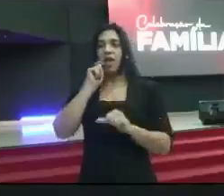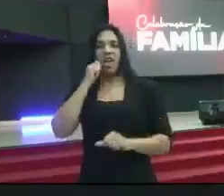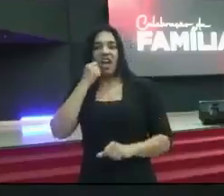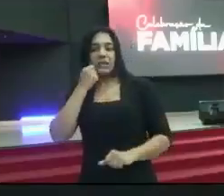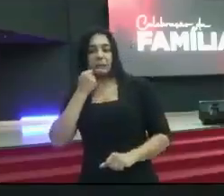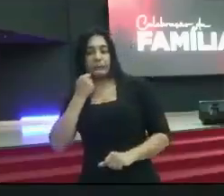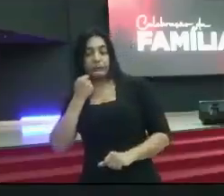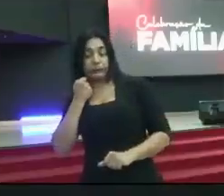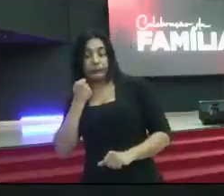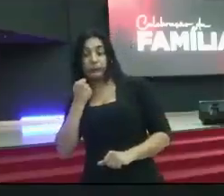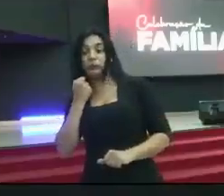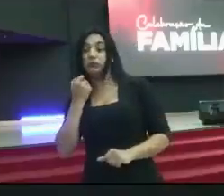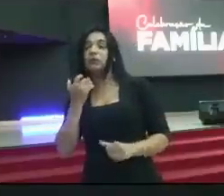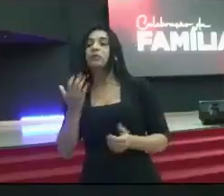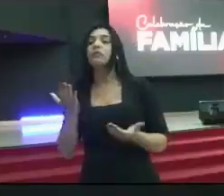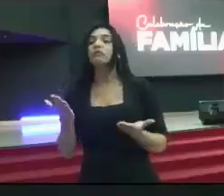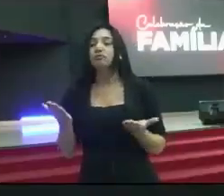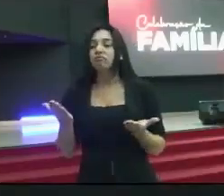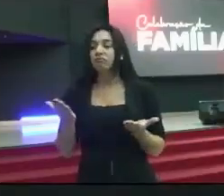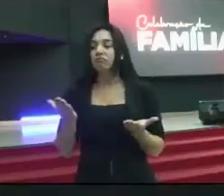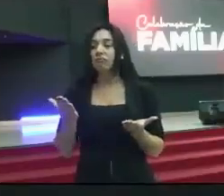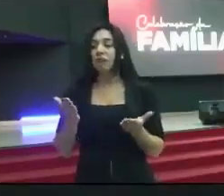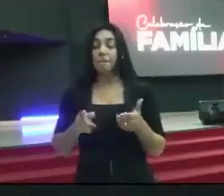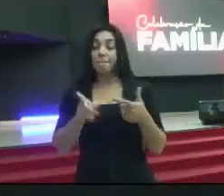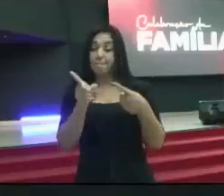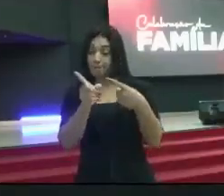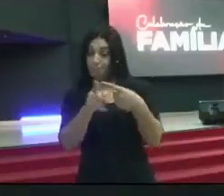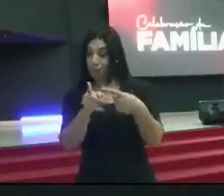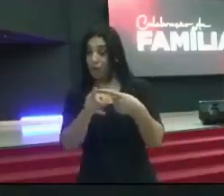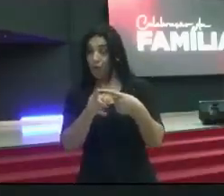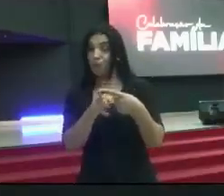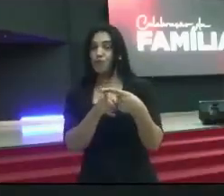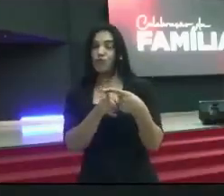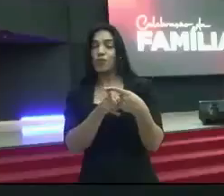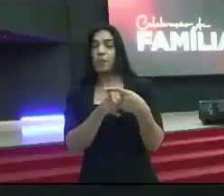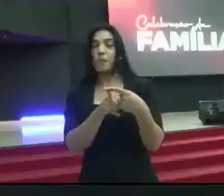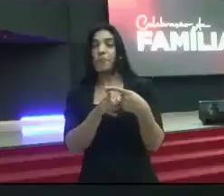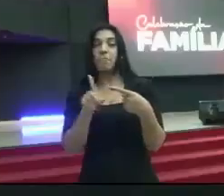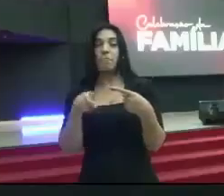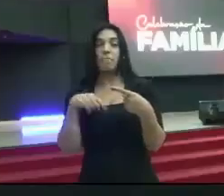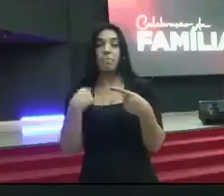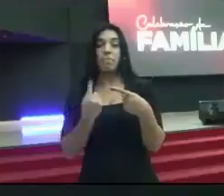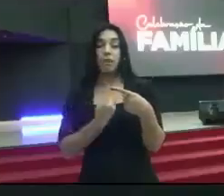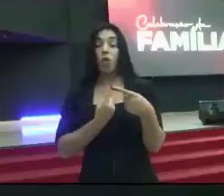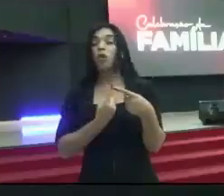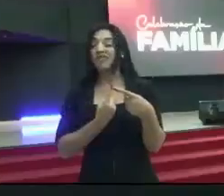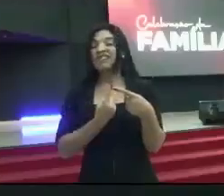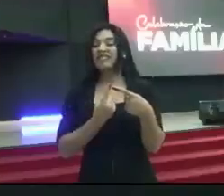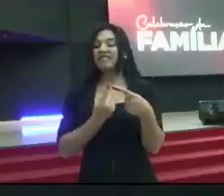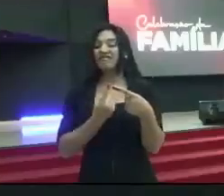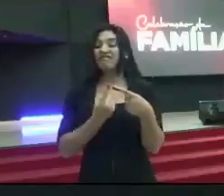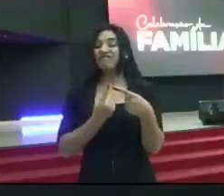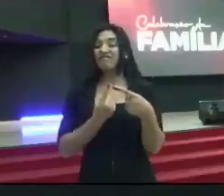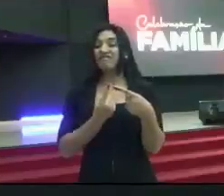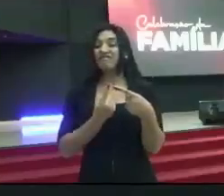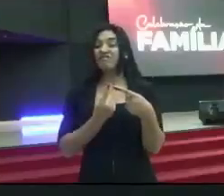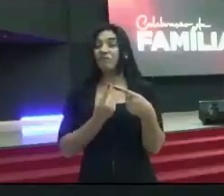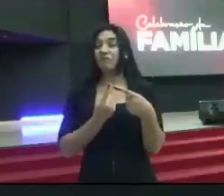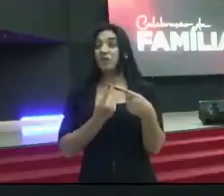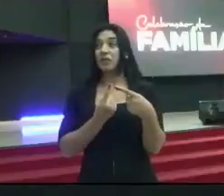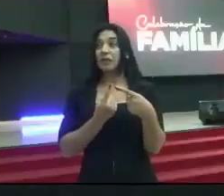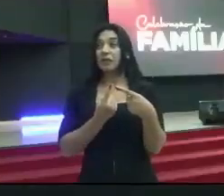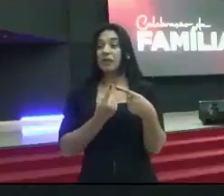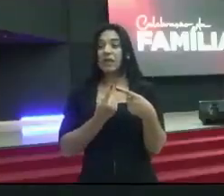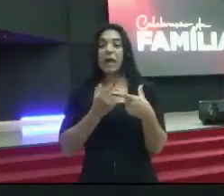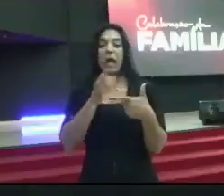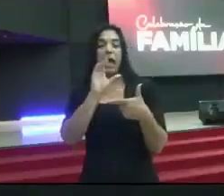amargo. Em primeiro lugar, quando nós permitimos que